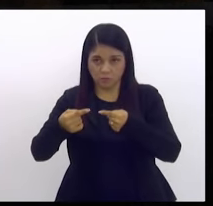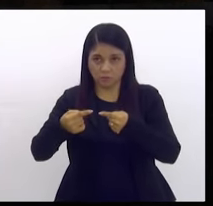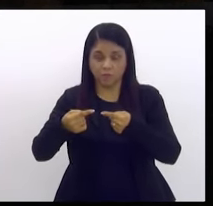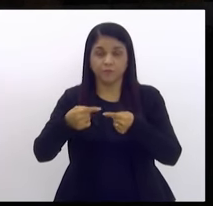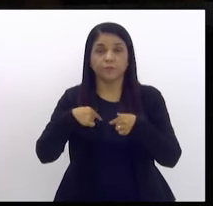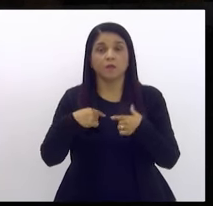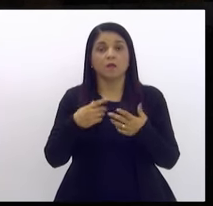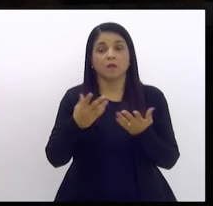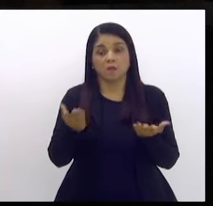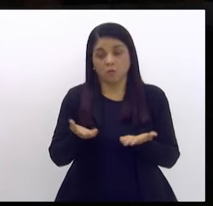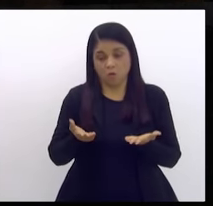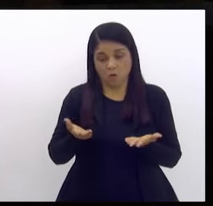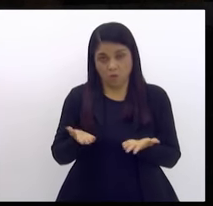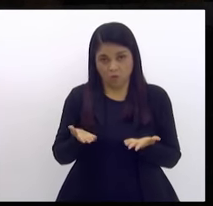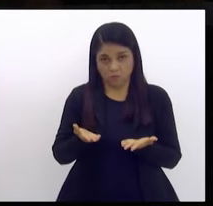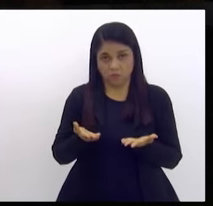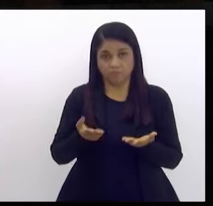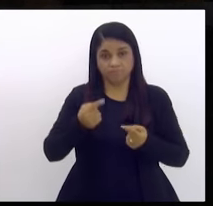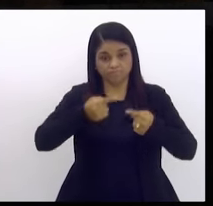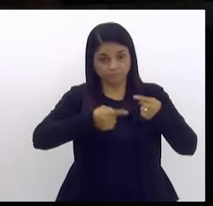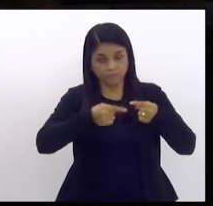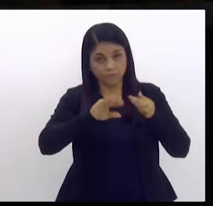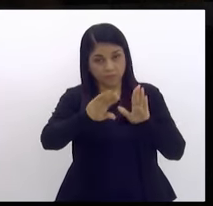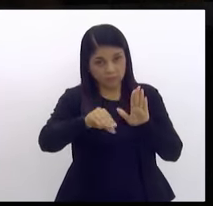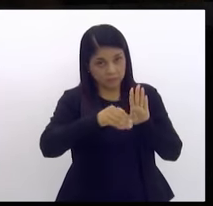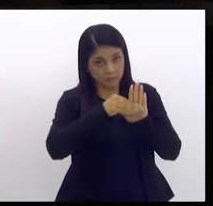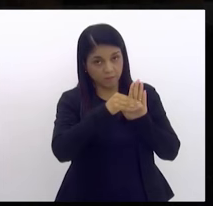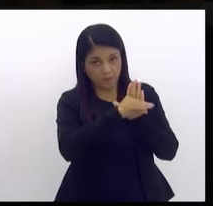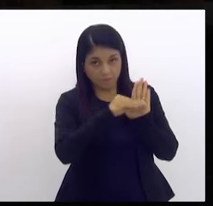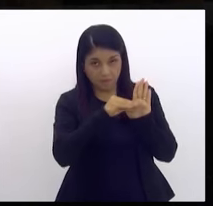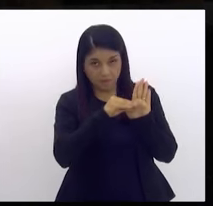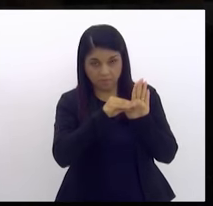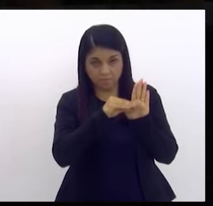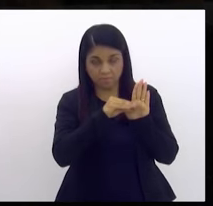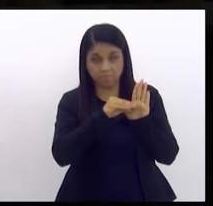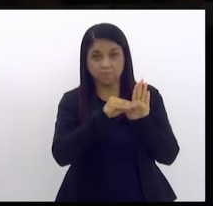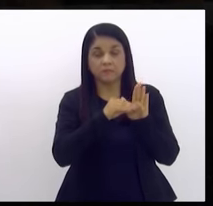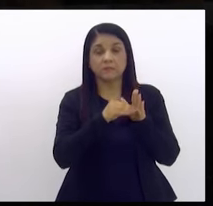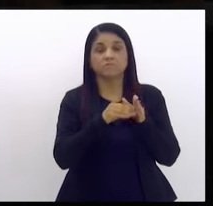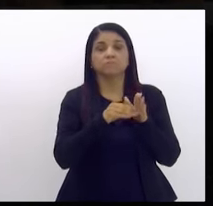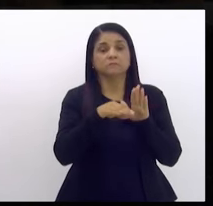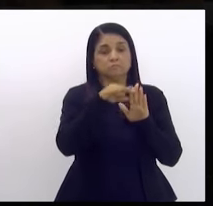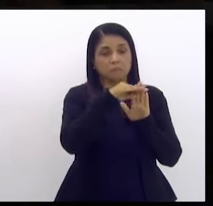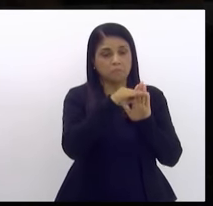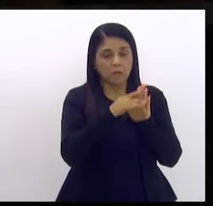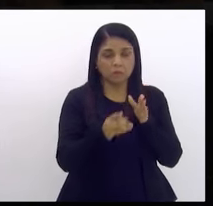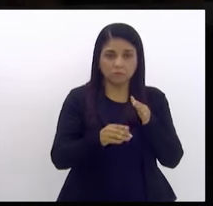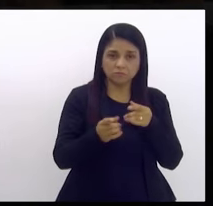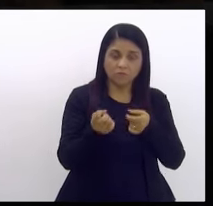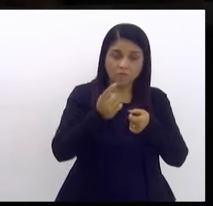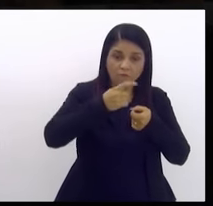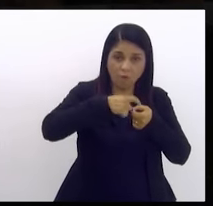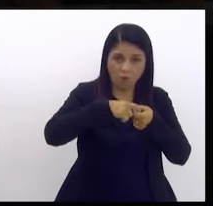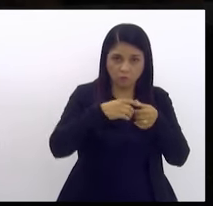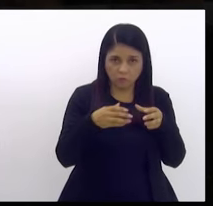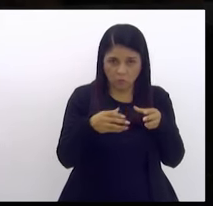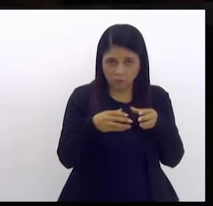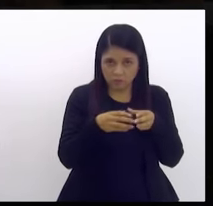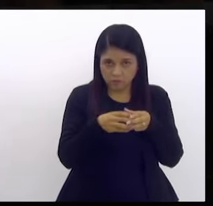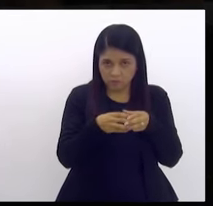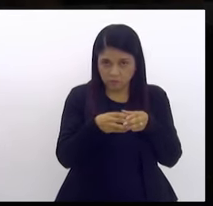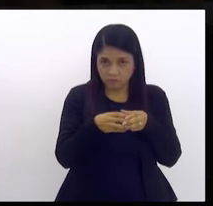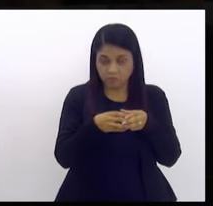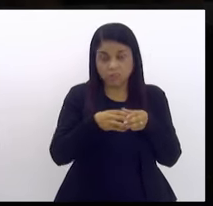estou fazendo, e receber emendas. Sai de pauta, volta às comissões, para vir